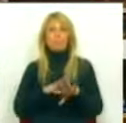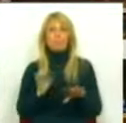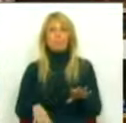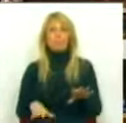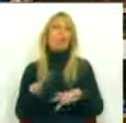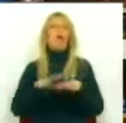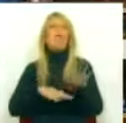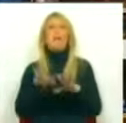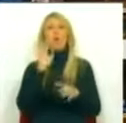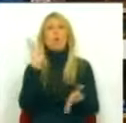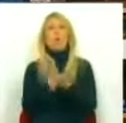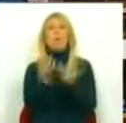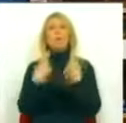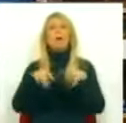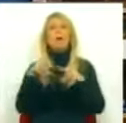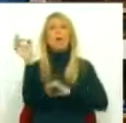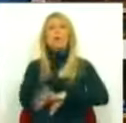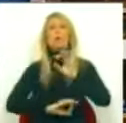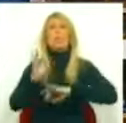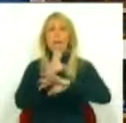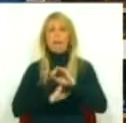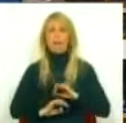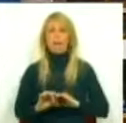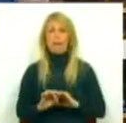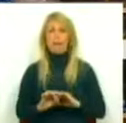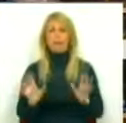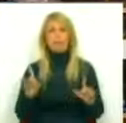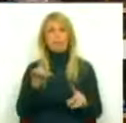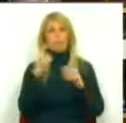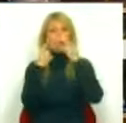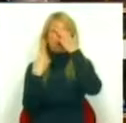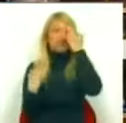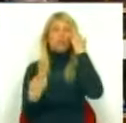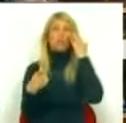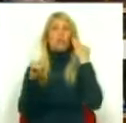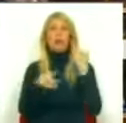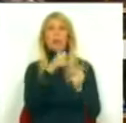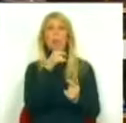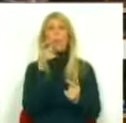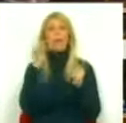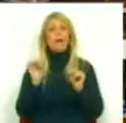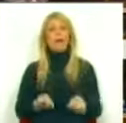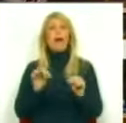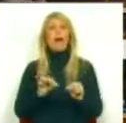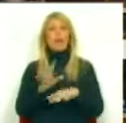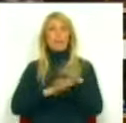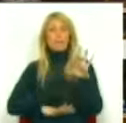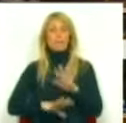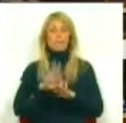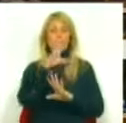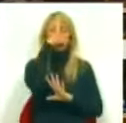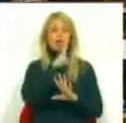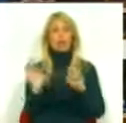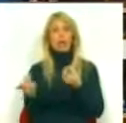última Cimeira Europeia. Desde logo, para registar também aqui o compromisso estabelecido entre os Estados-membros